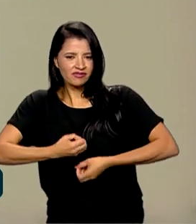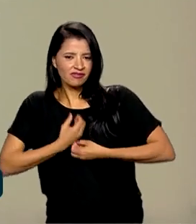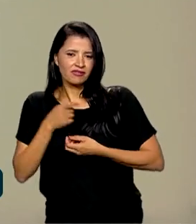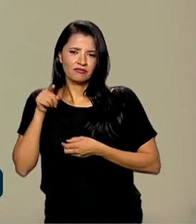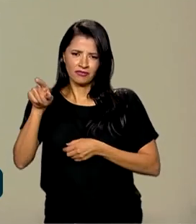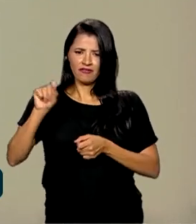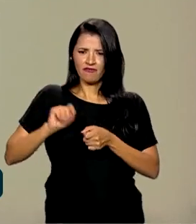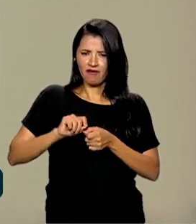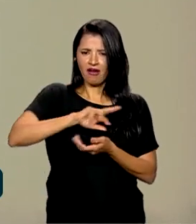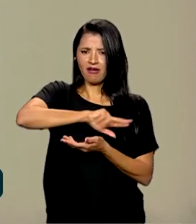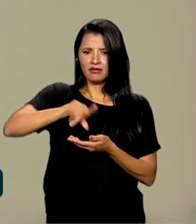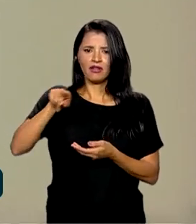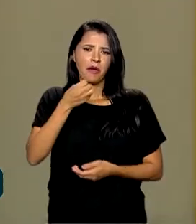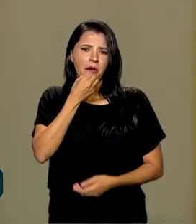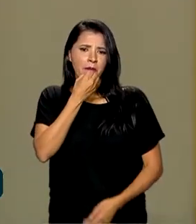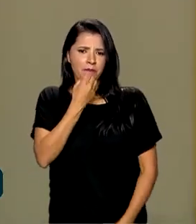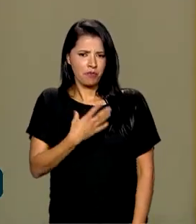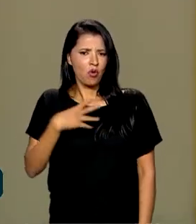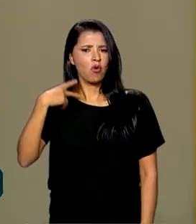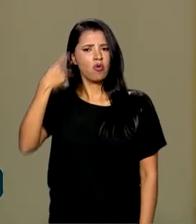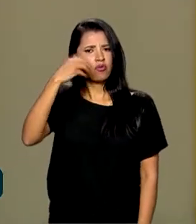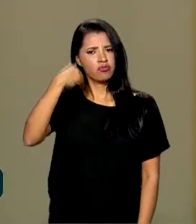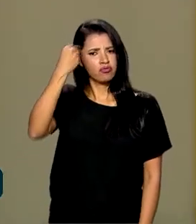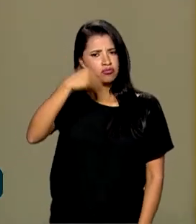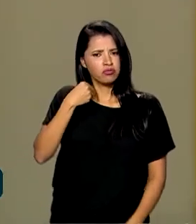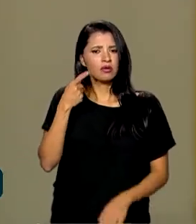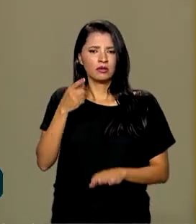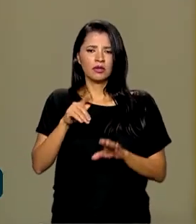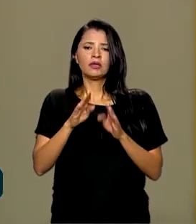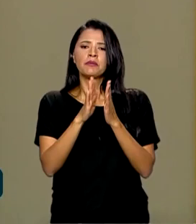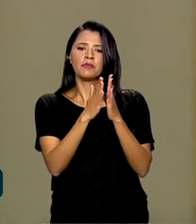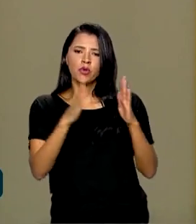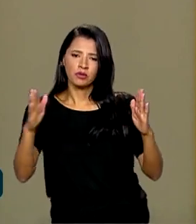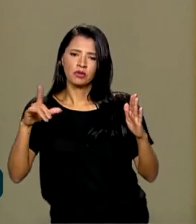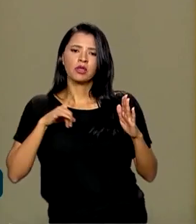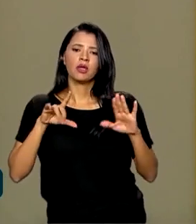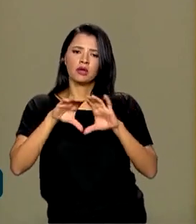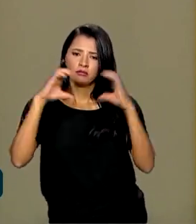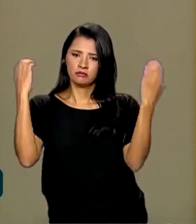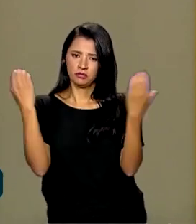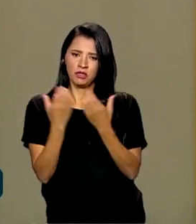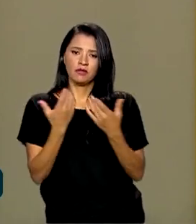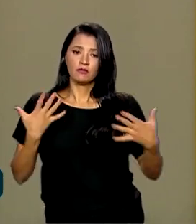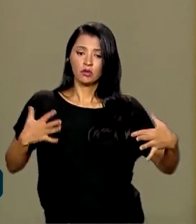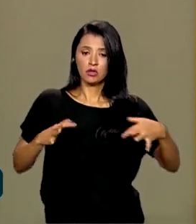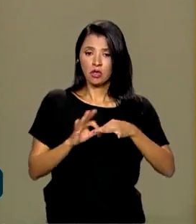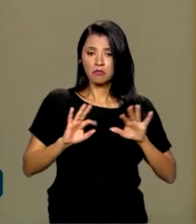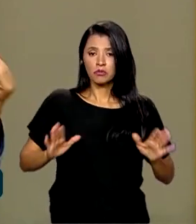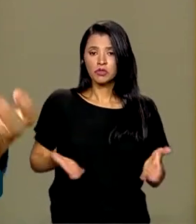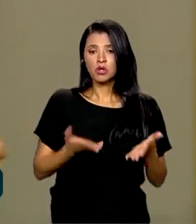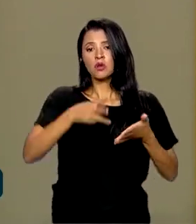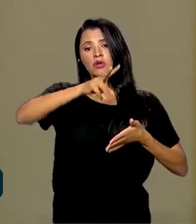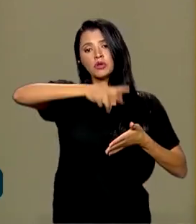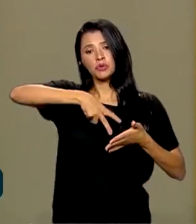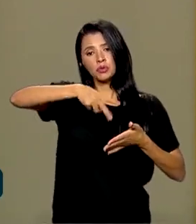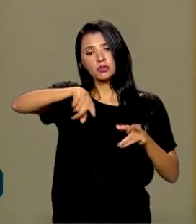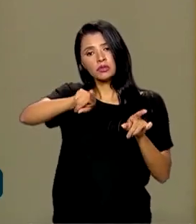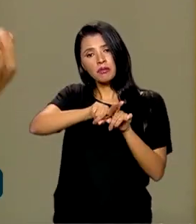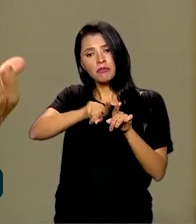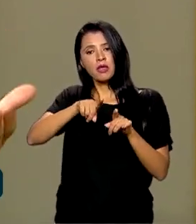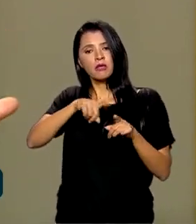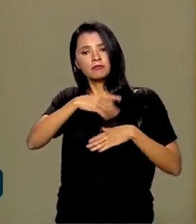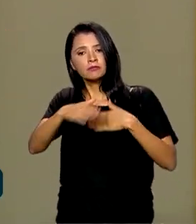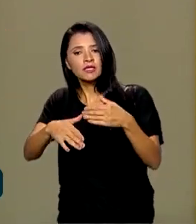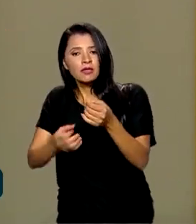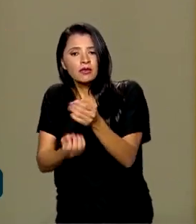essa é uma boa experiência. Essas bibliotecas comunitárias elas são muito vinculadas à promoção da leitura, mas também aos processos de criação